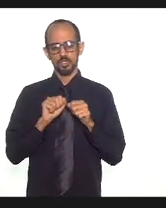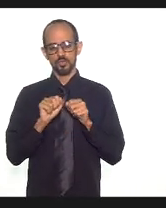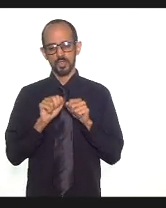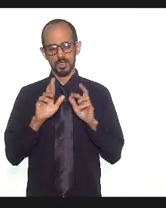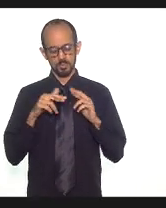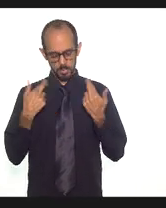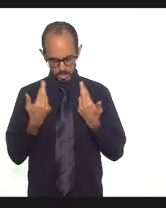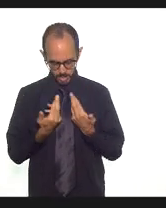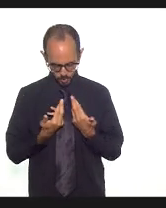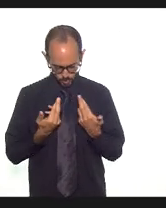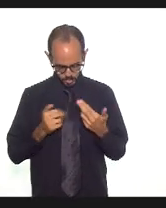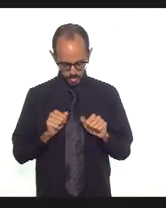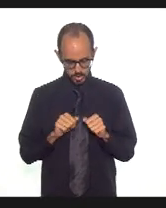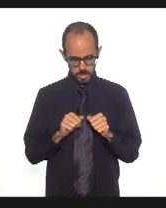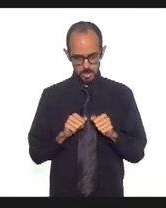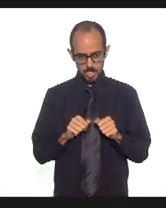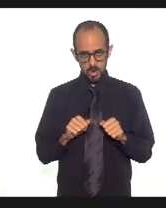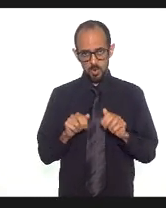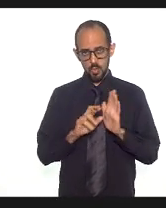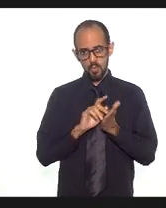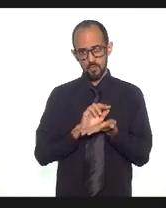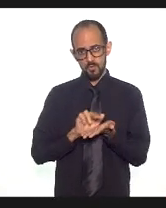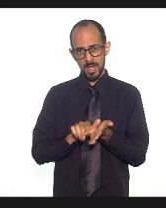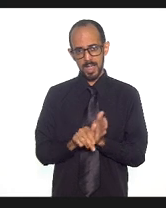pauta da nossa reunião com o nosso sindicato.